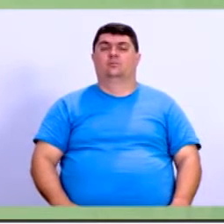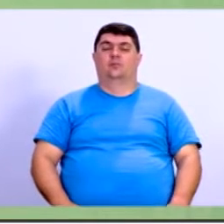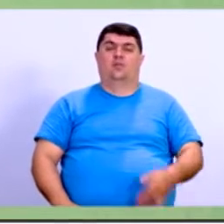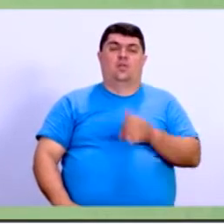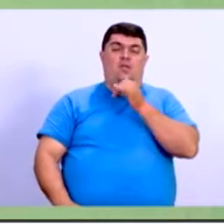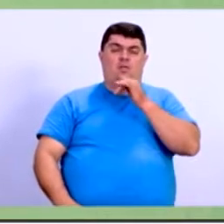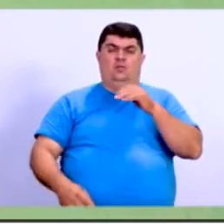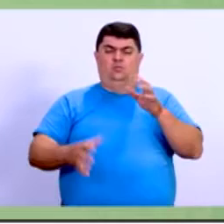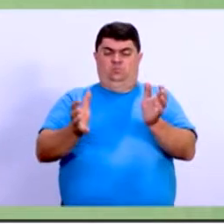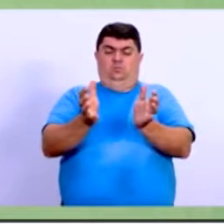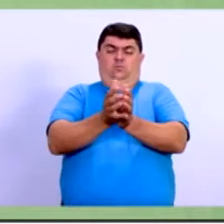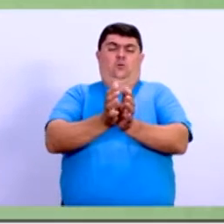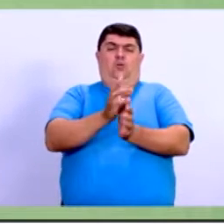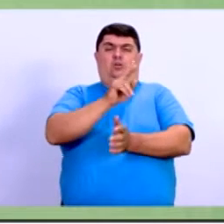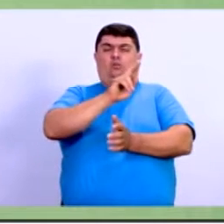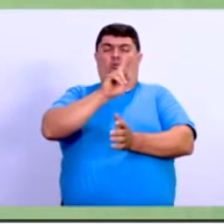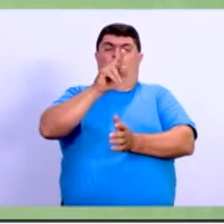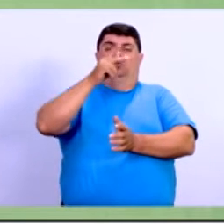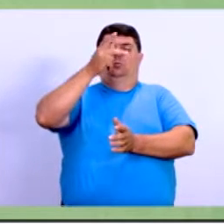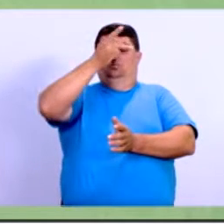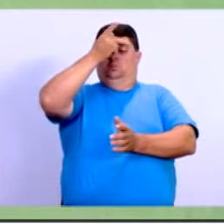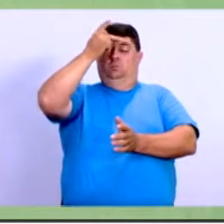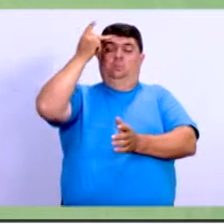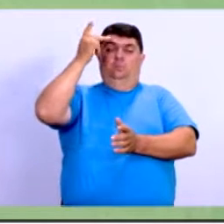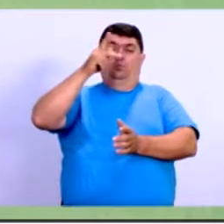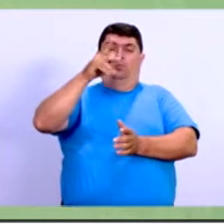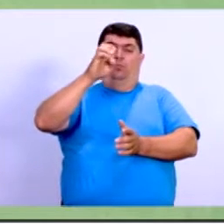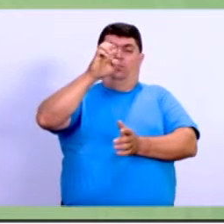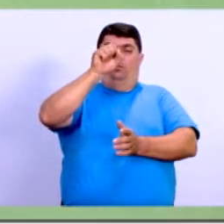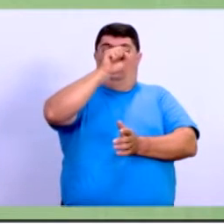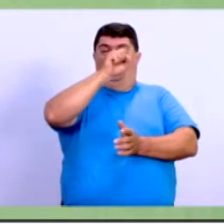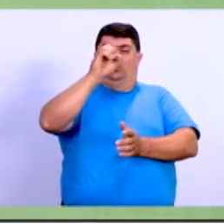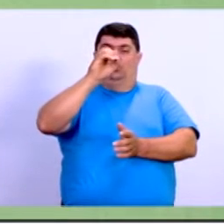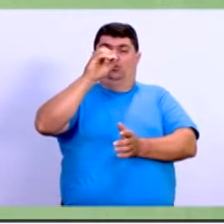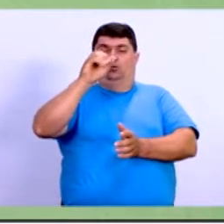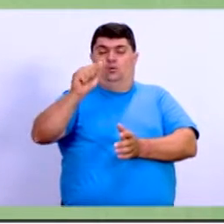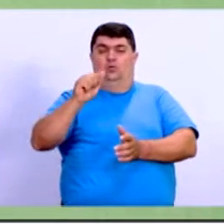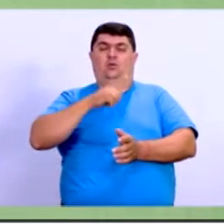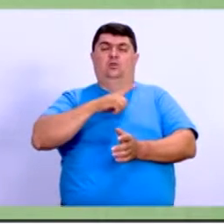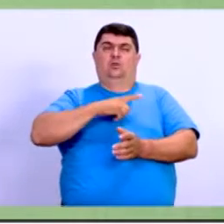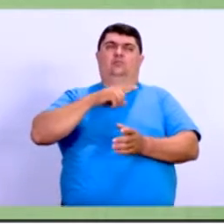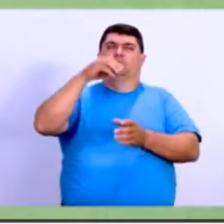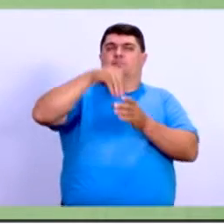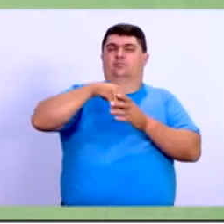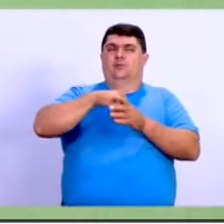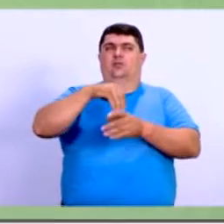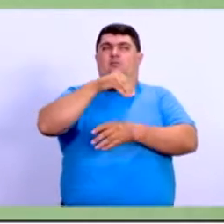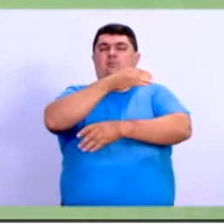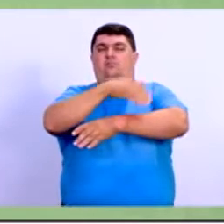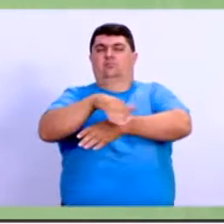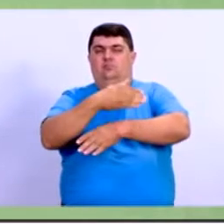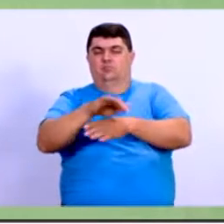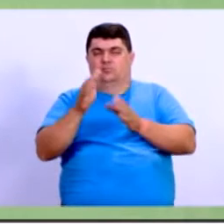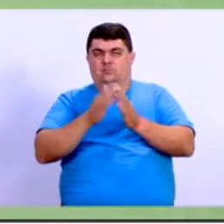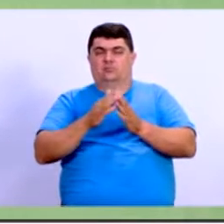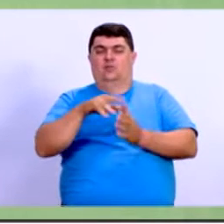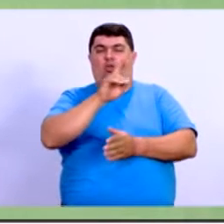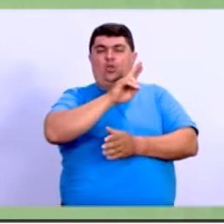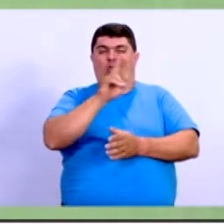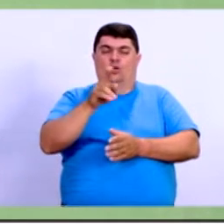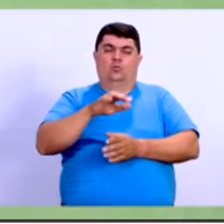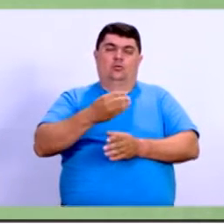superclasse chamada pessoa. Essa superclasse tinha lá endereço, telefone,